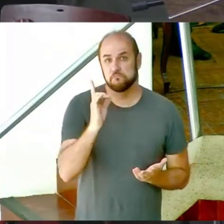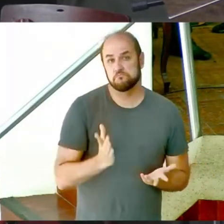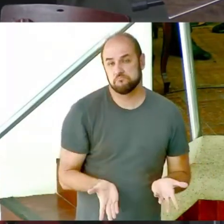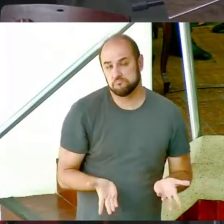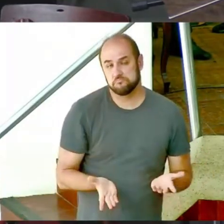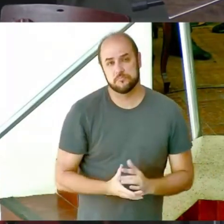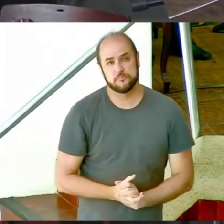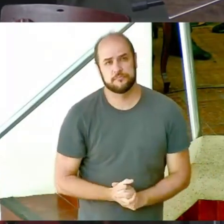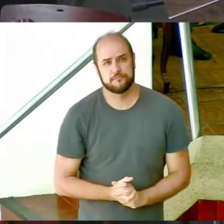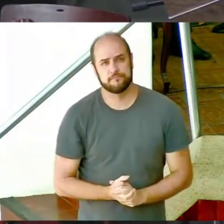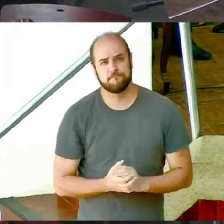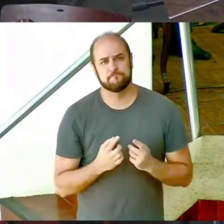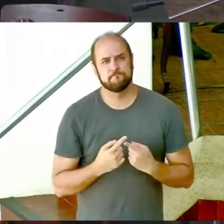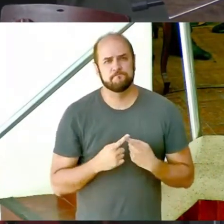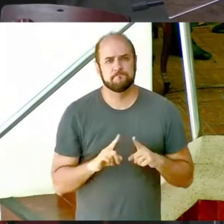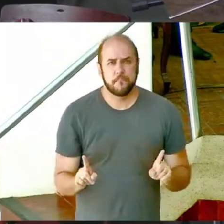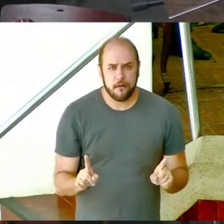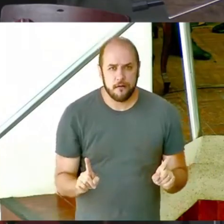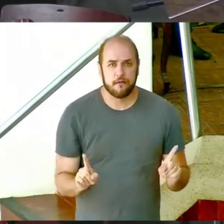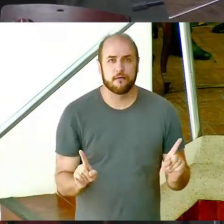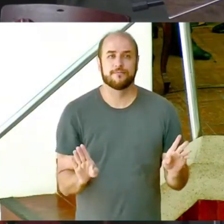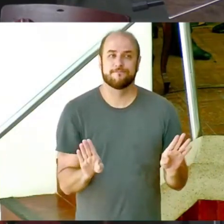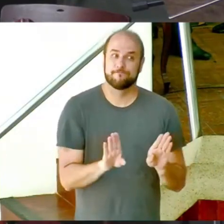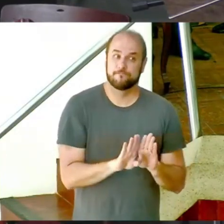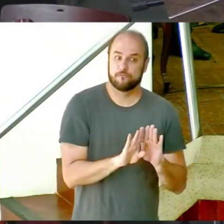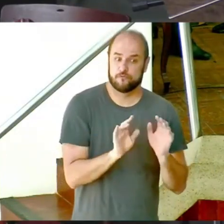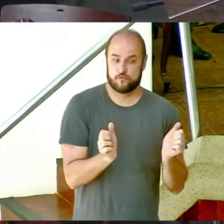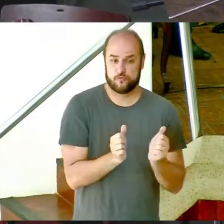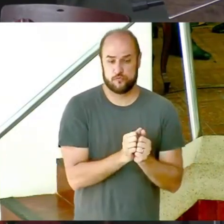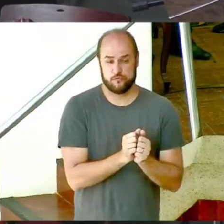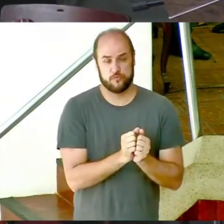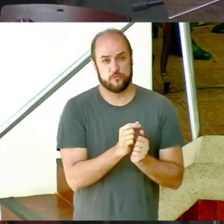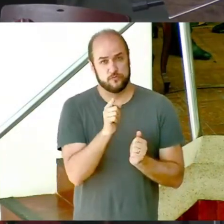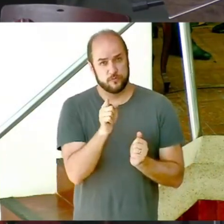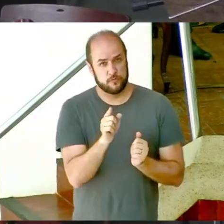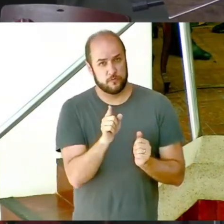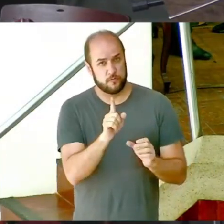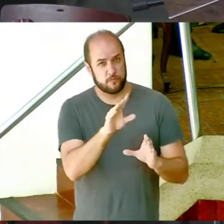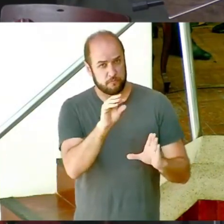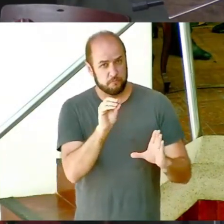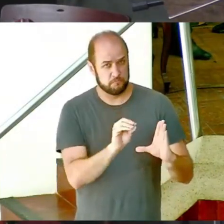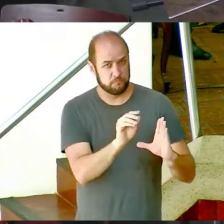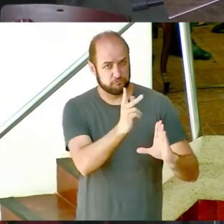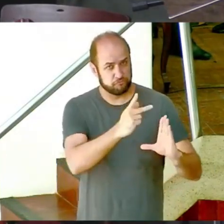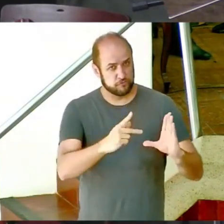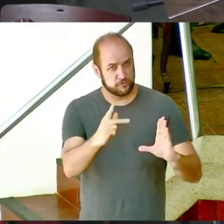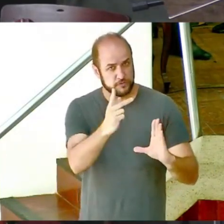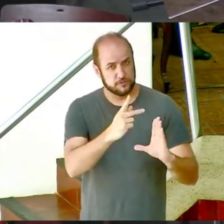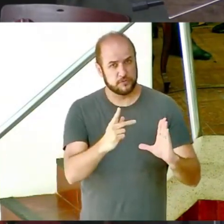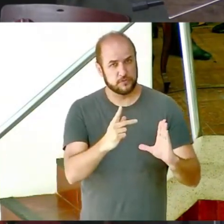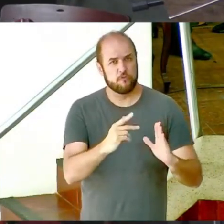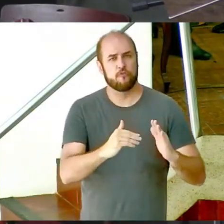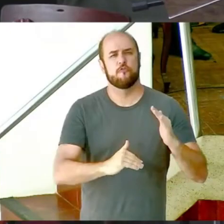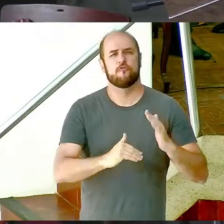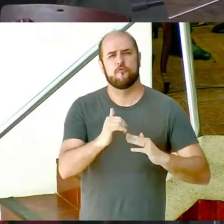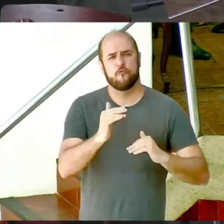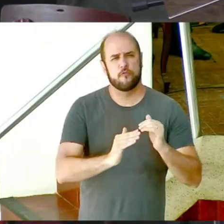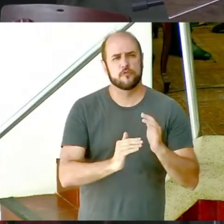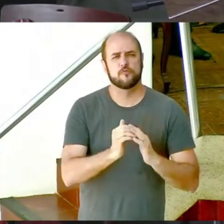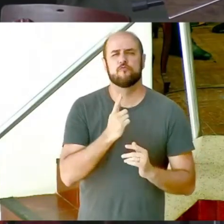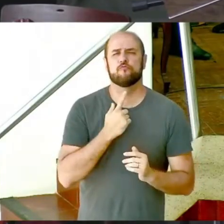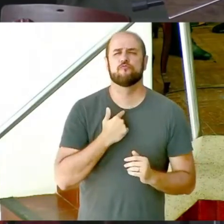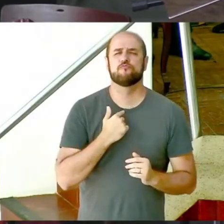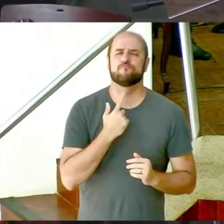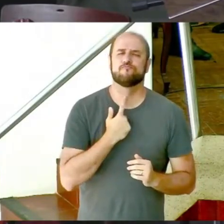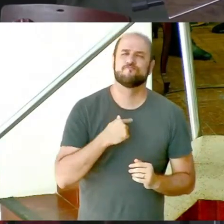Deus. Mas, ao mesmo tempo, você vai colocar ali, seja feita a